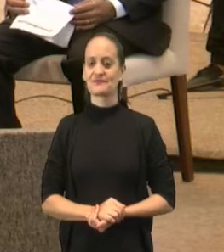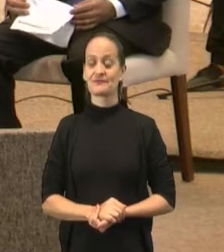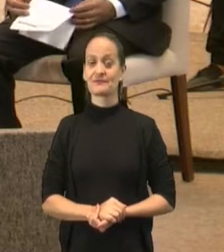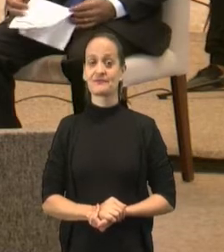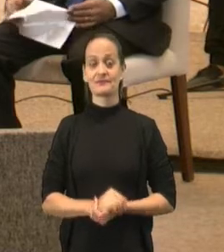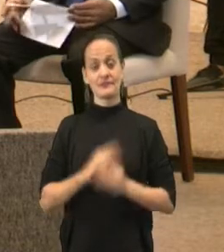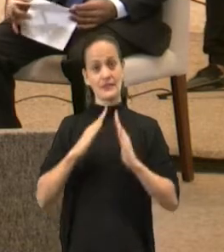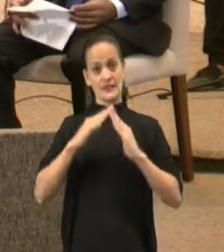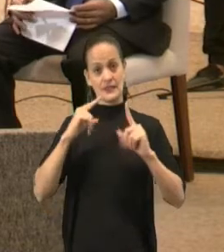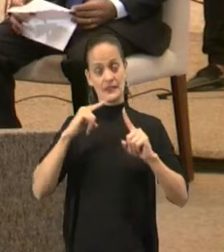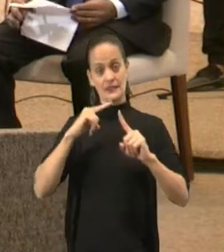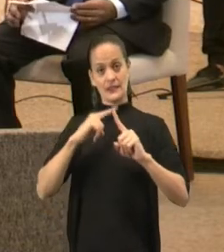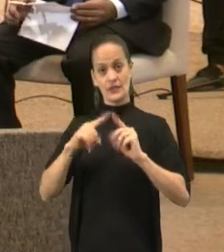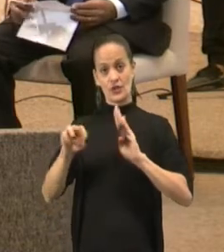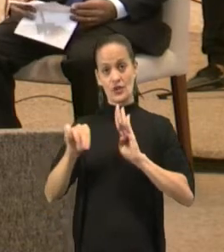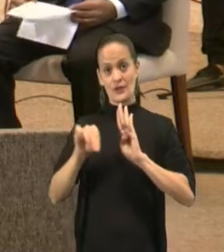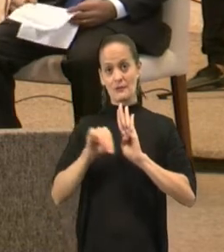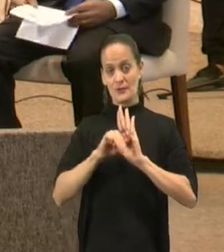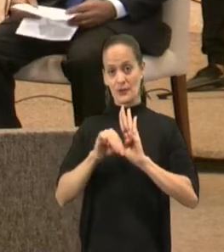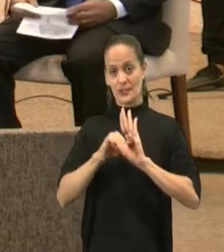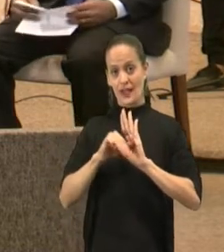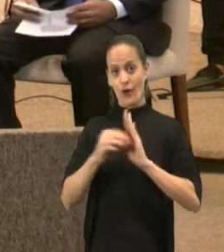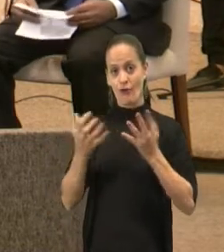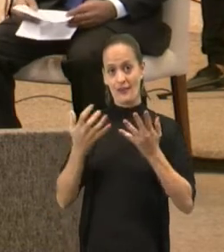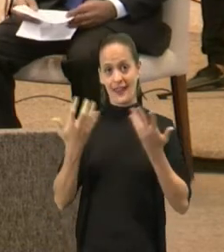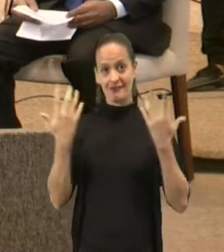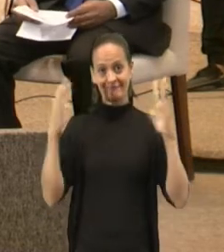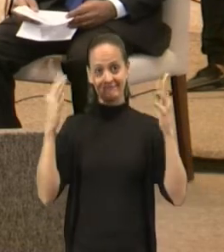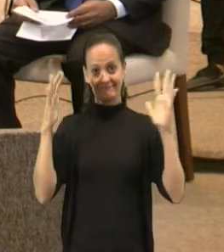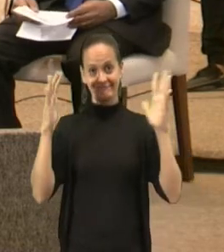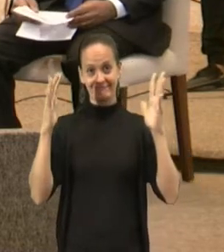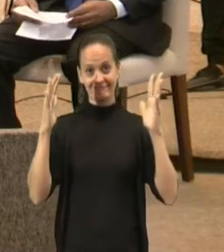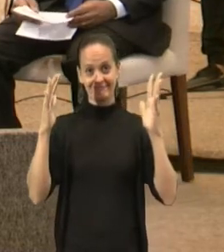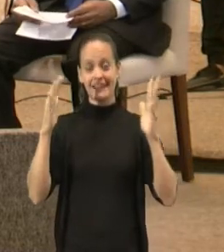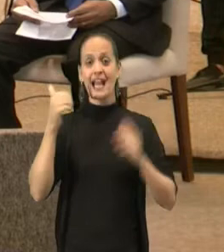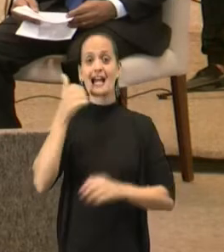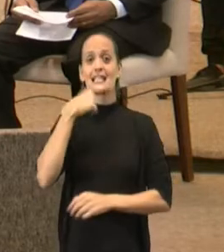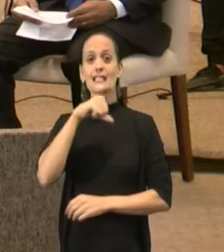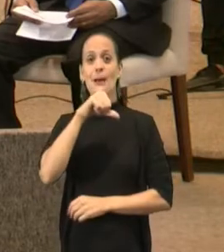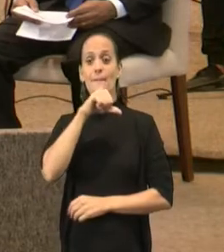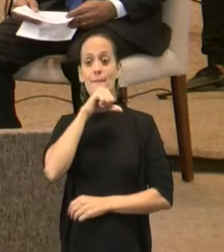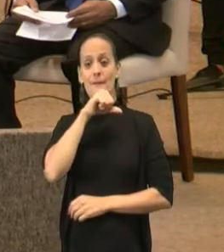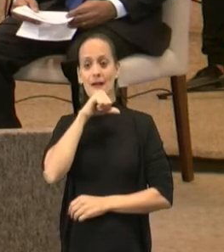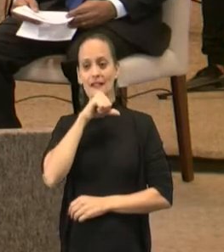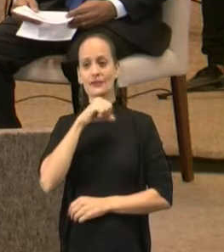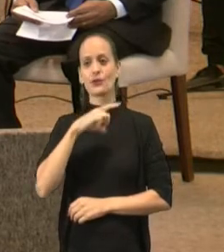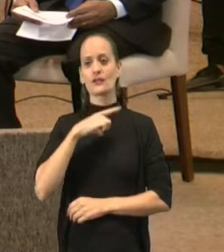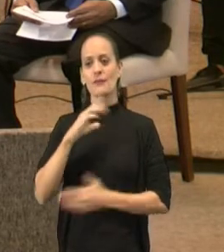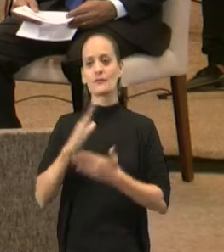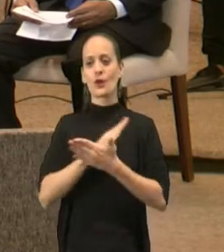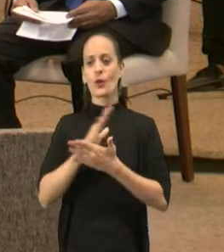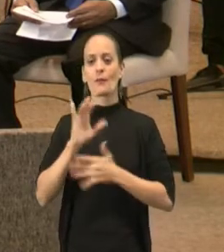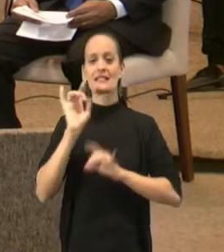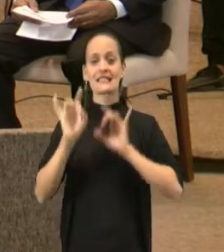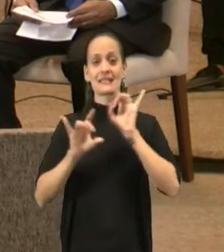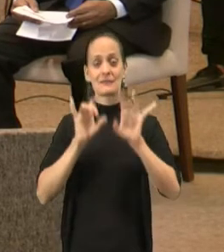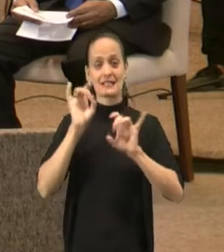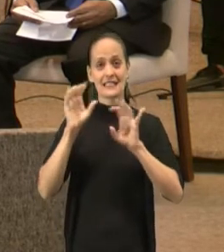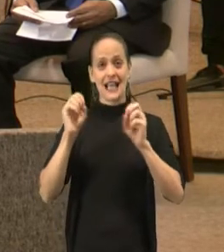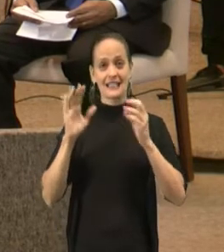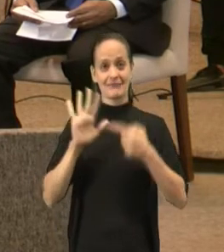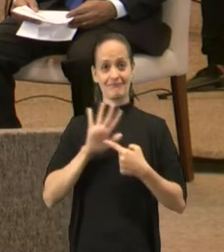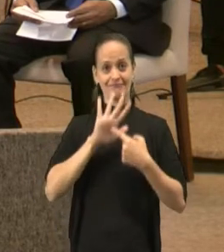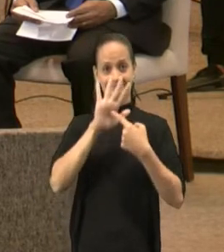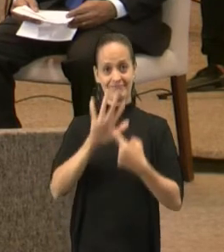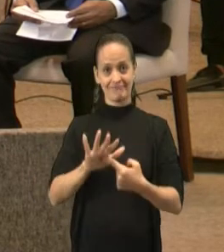Igreja Memorial quer homenagear as nossas mães e neste momento nós temos algumas participações especiais. Você pode estar nos acompanhando